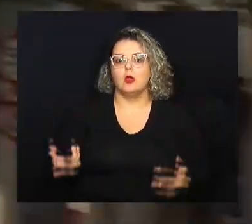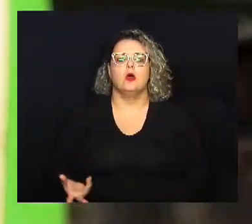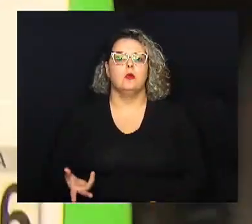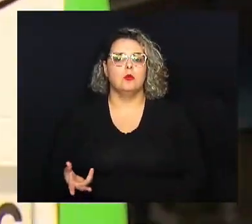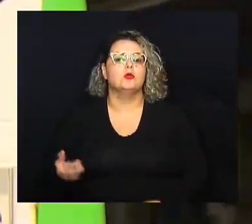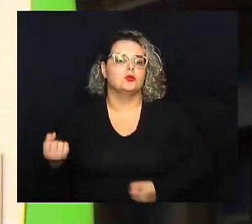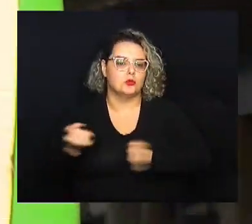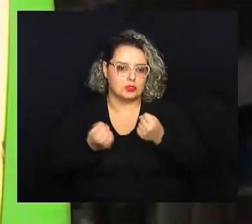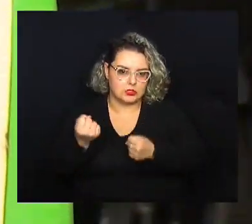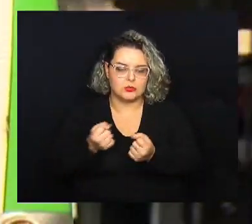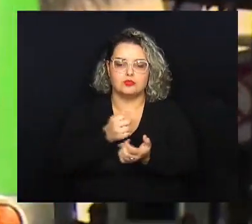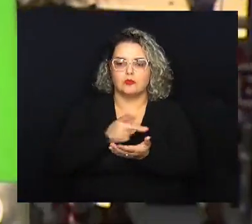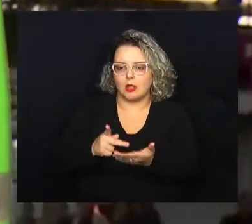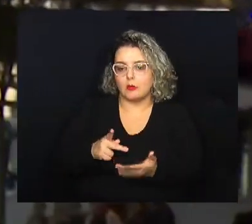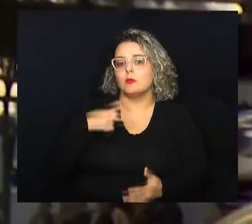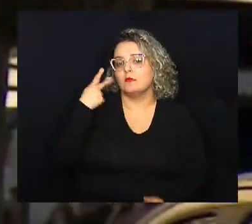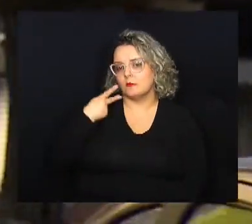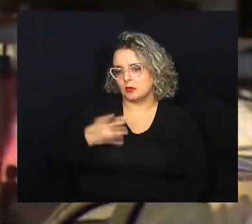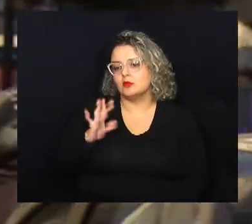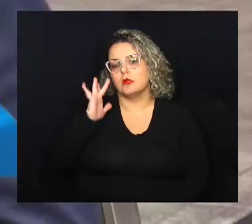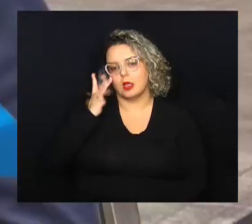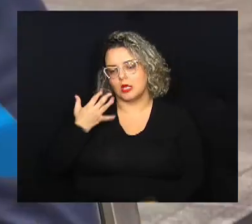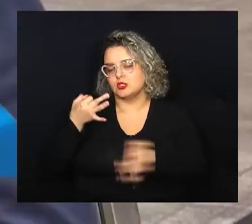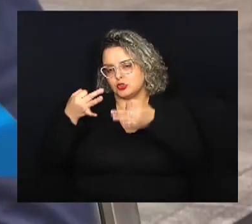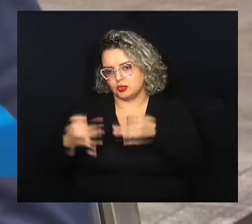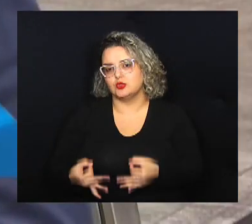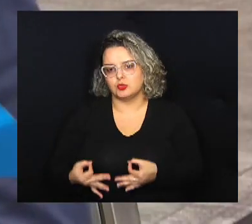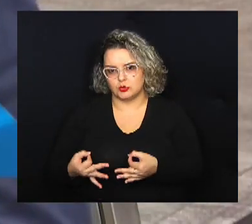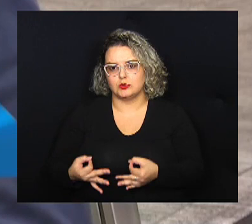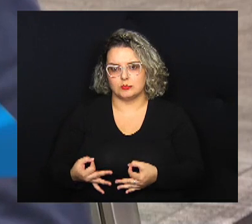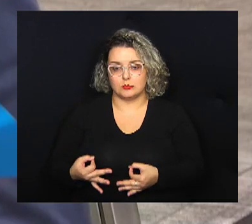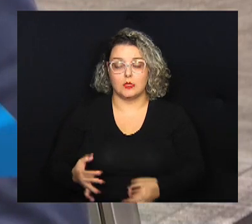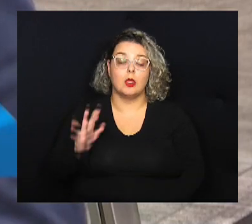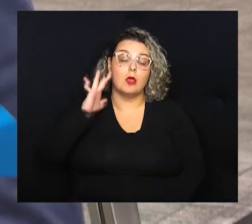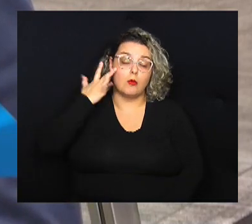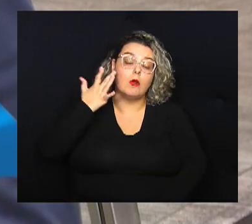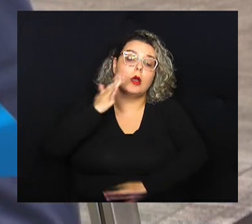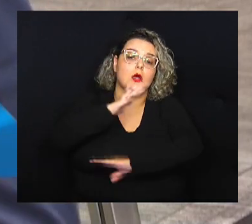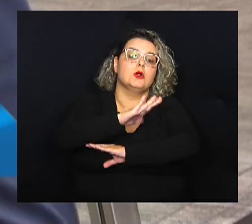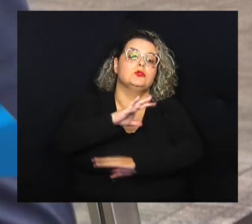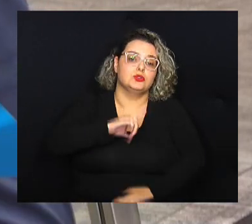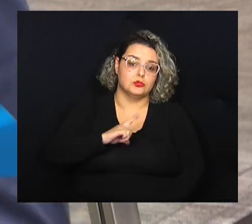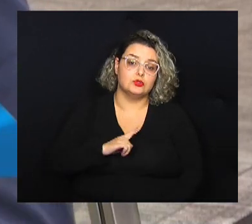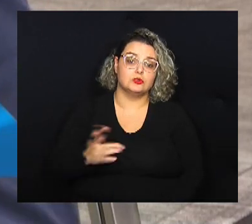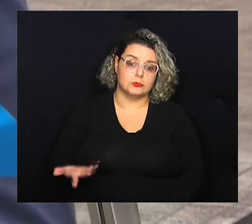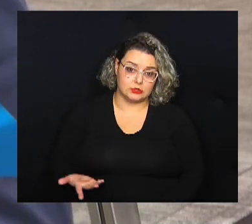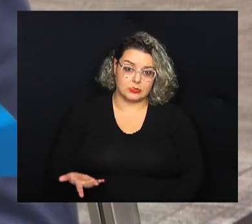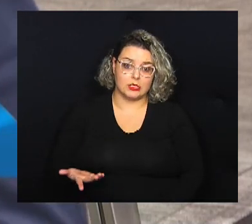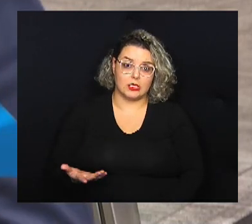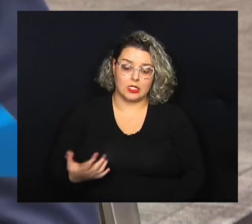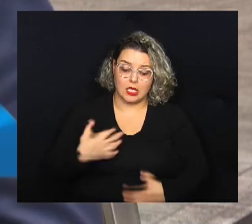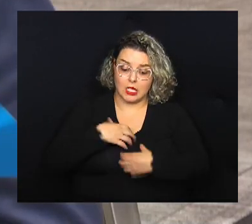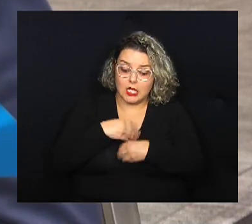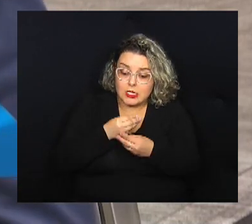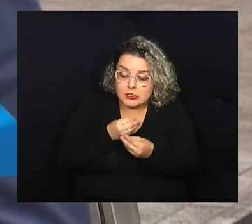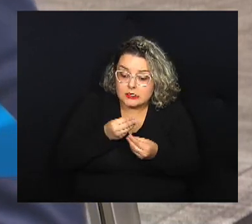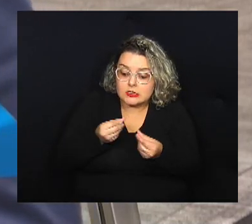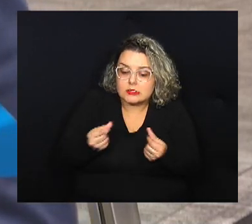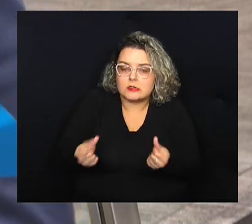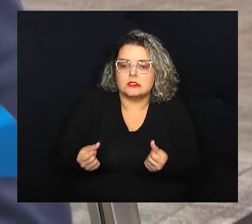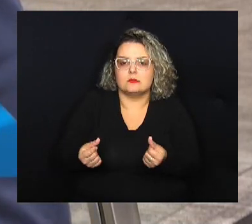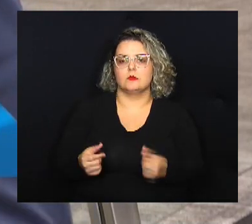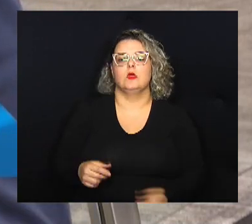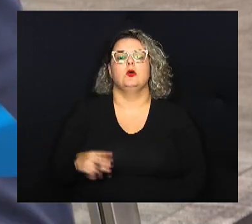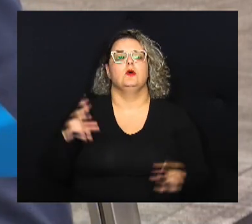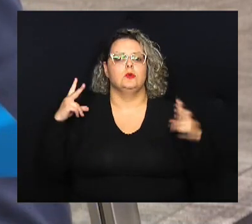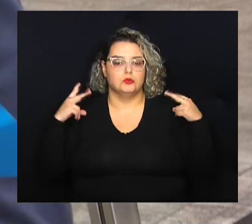para os motoristas de transporte por aplicativo. Eu acho que essa casa ela tem a sensibilidade com os motoristas de